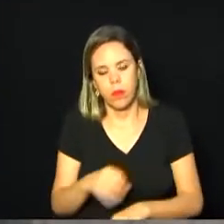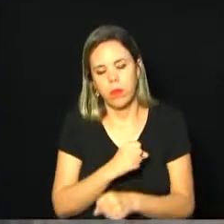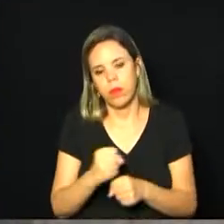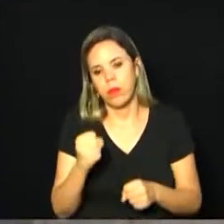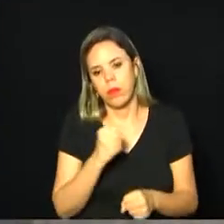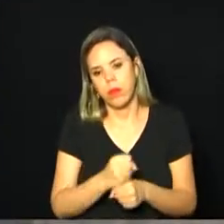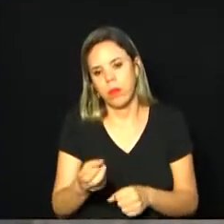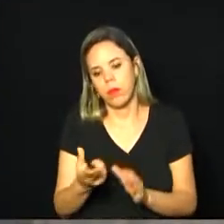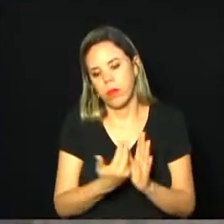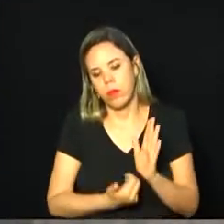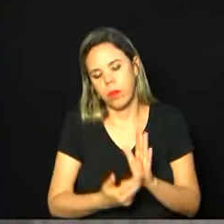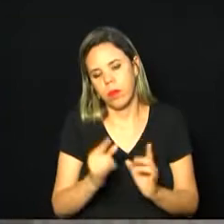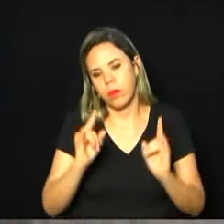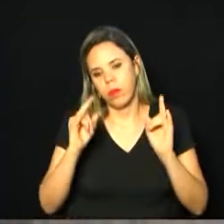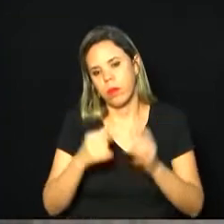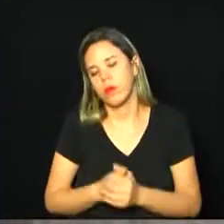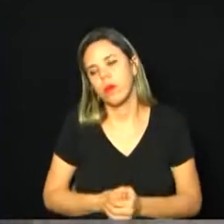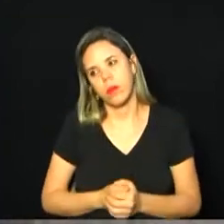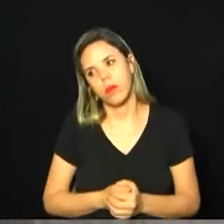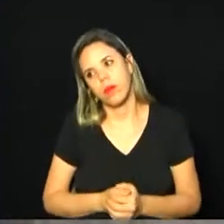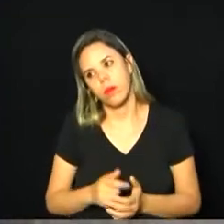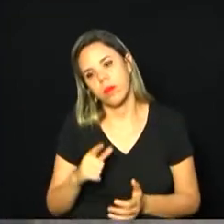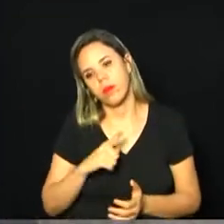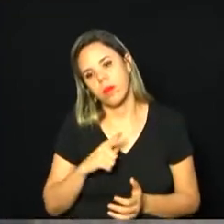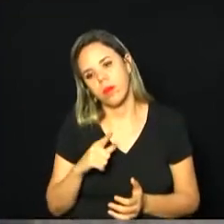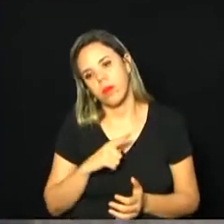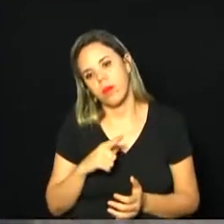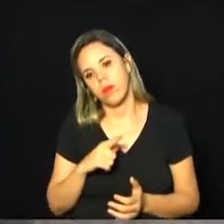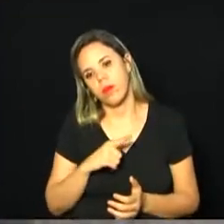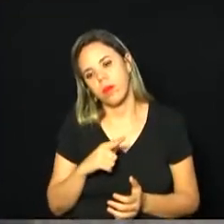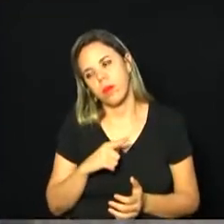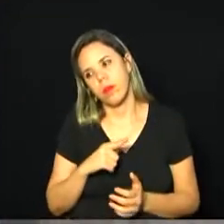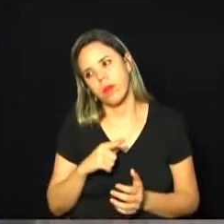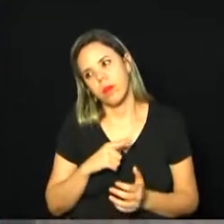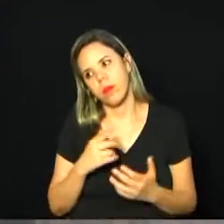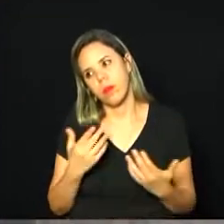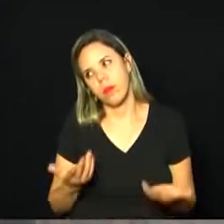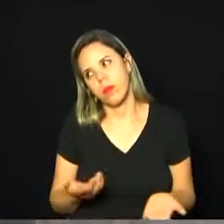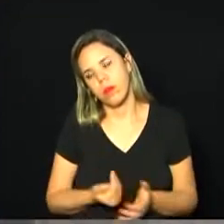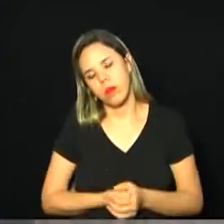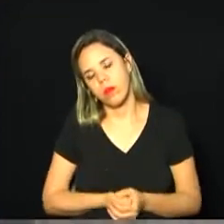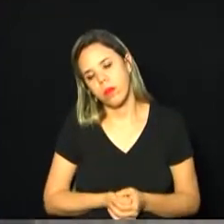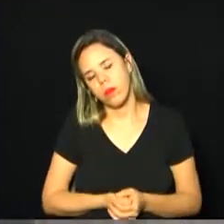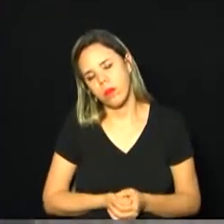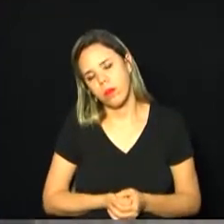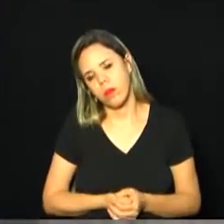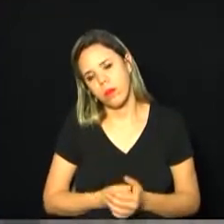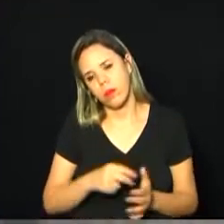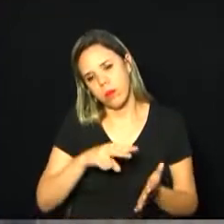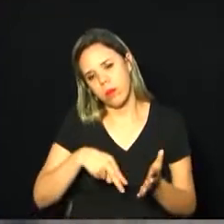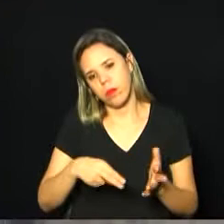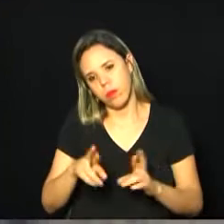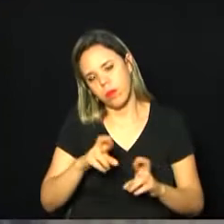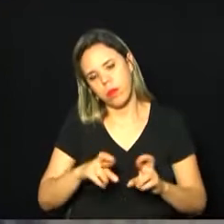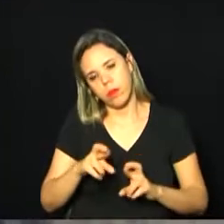da do prédio Tendo tendo assim uma uma leitura de que o